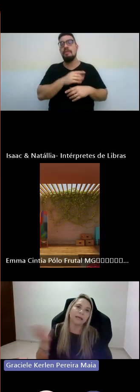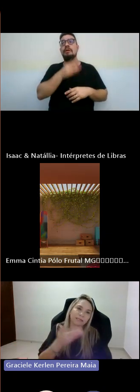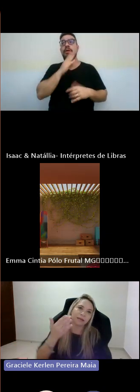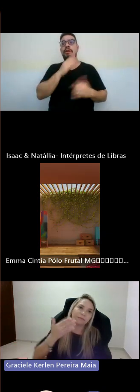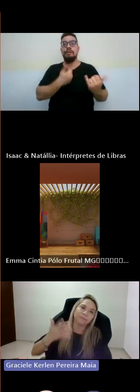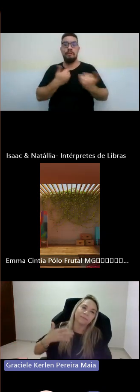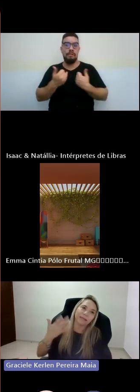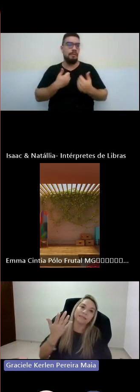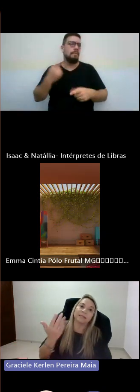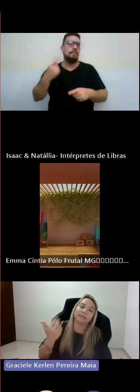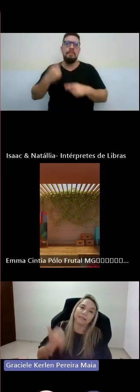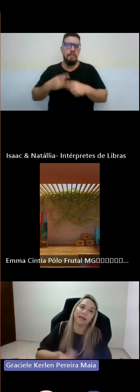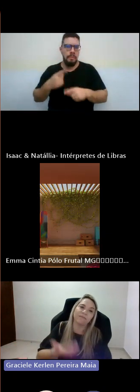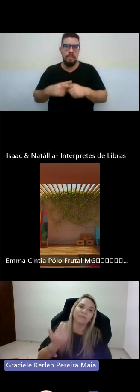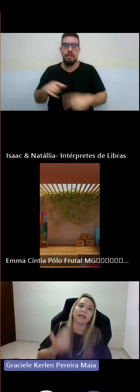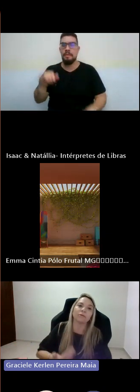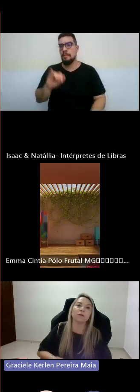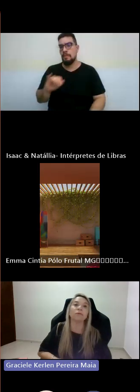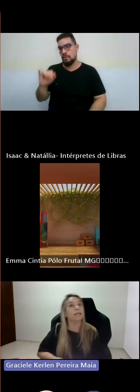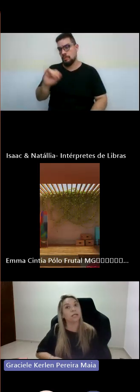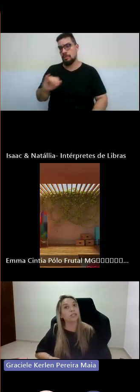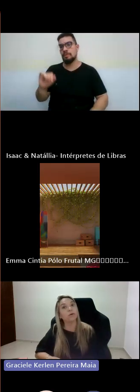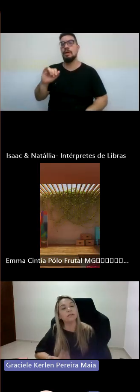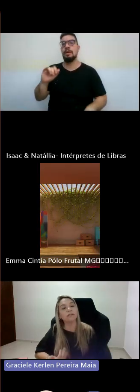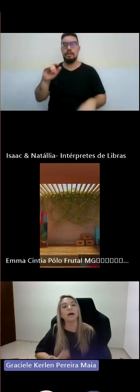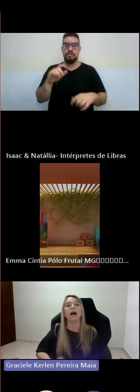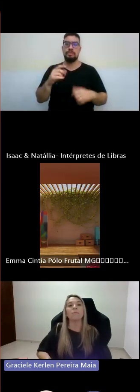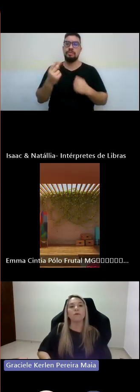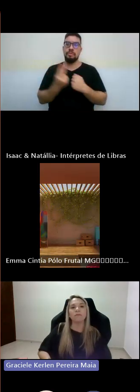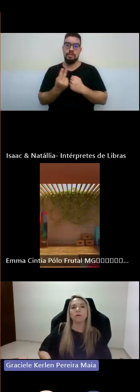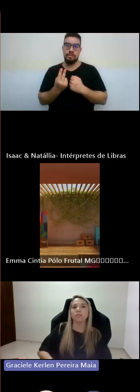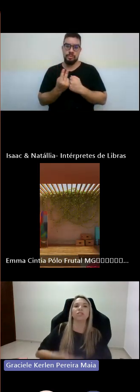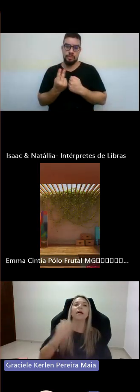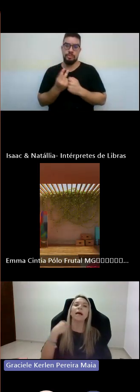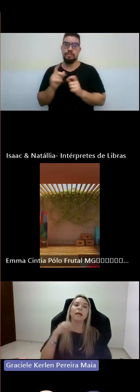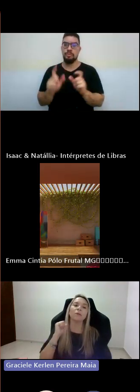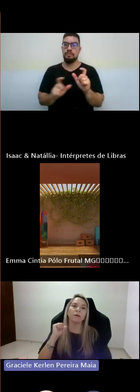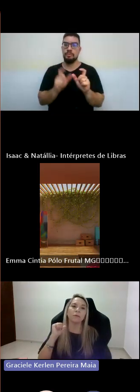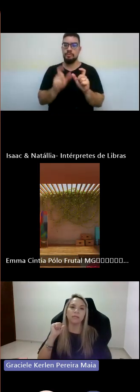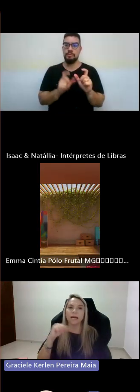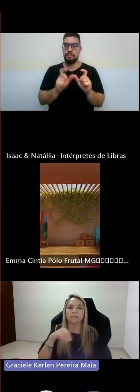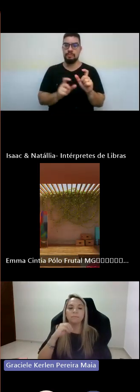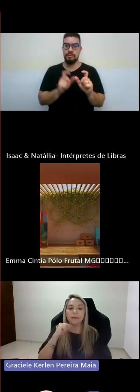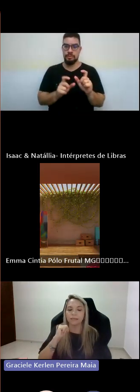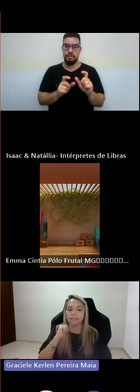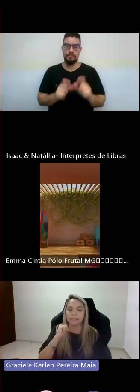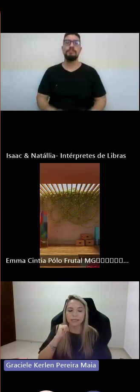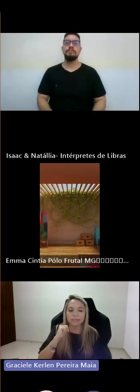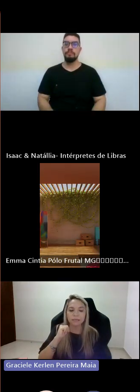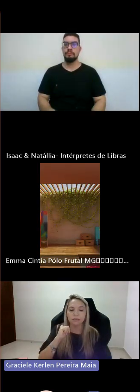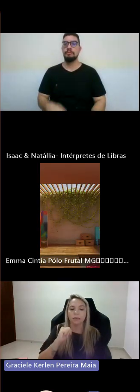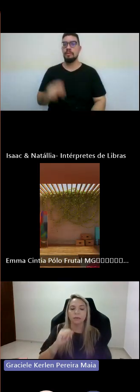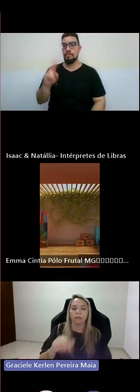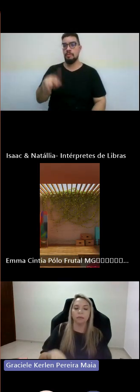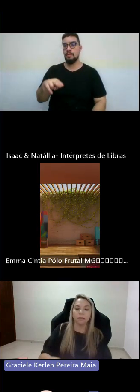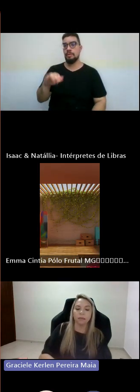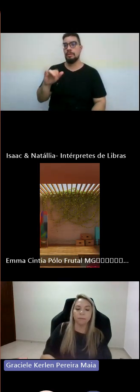que de ter levantado na unidade 2 a morfologia. Ela é uma unidade bem